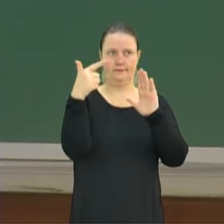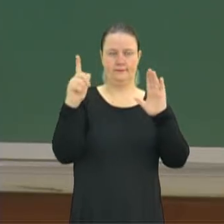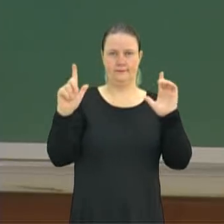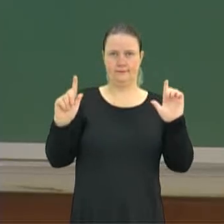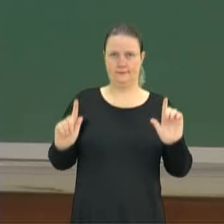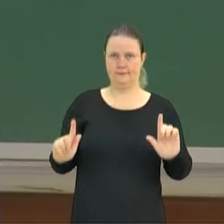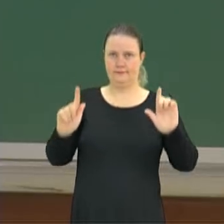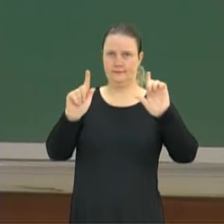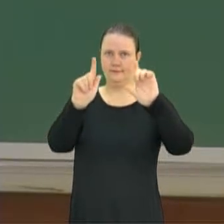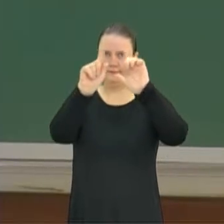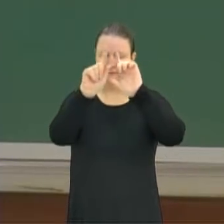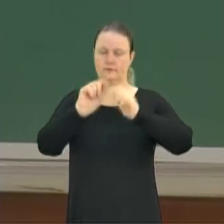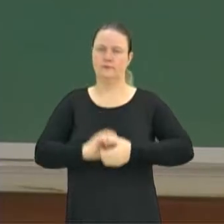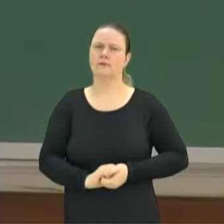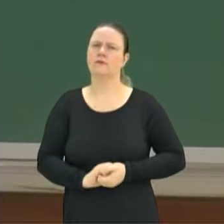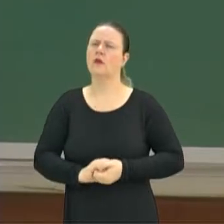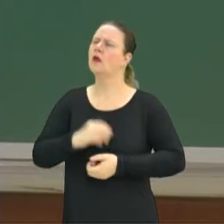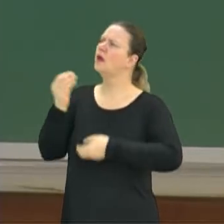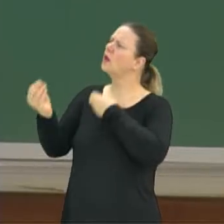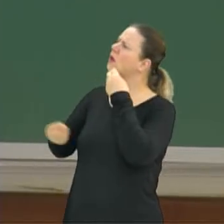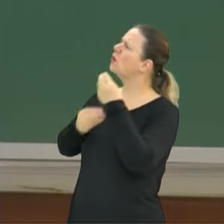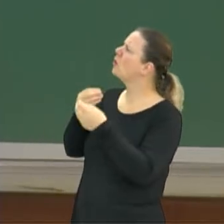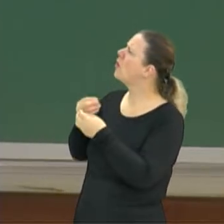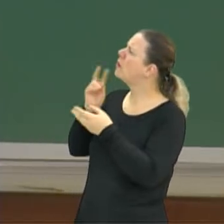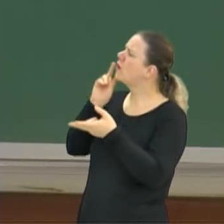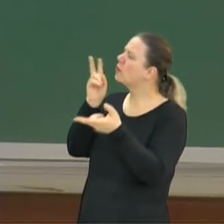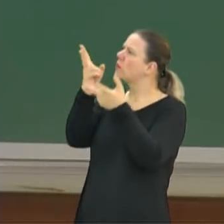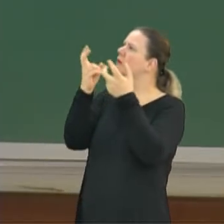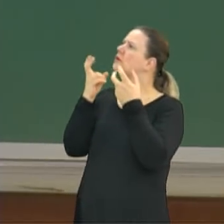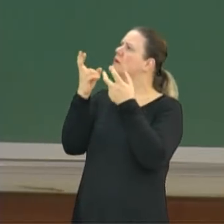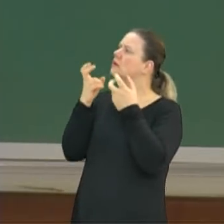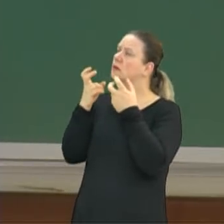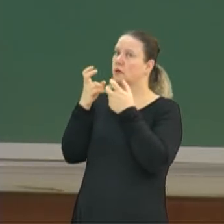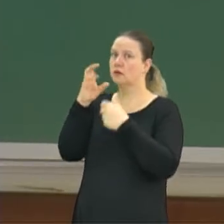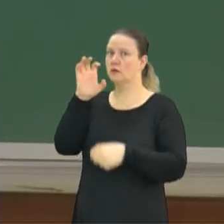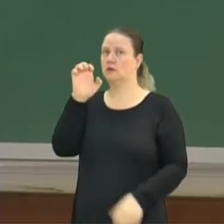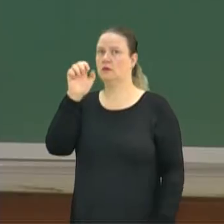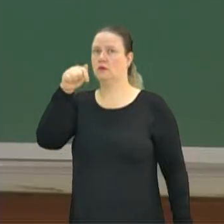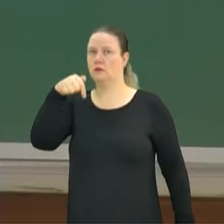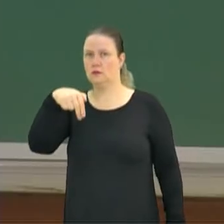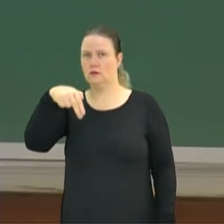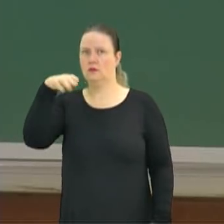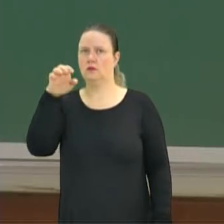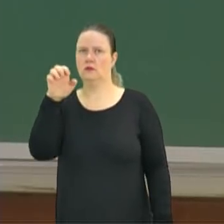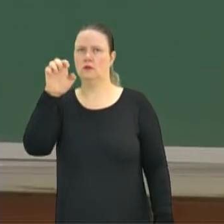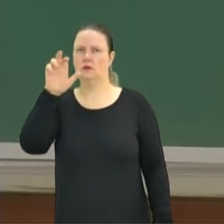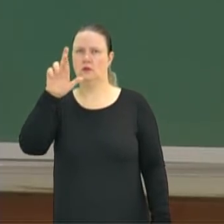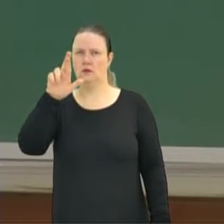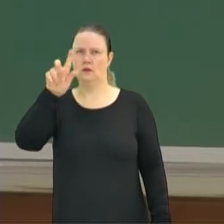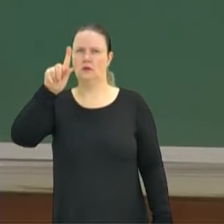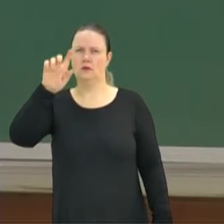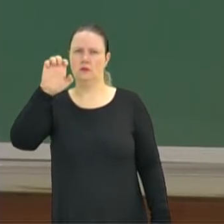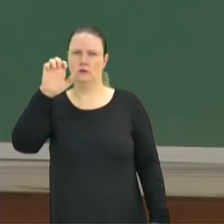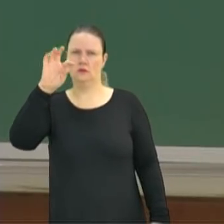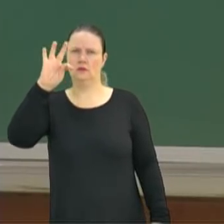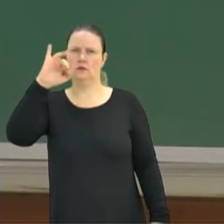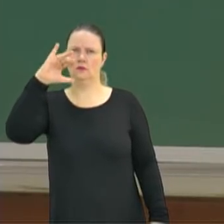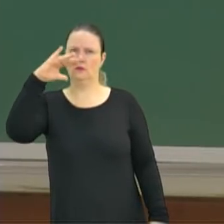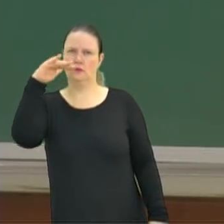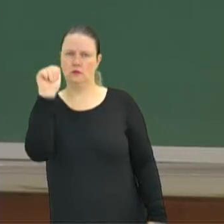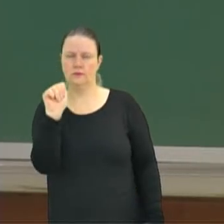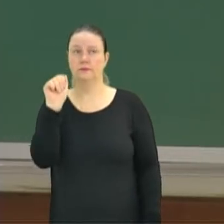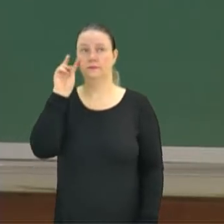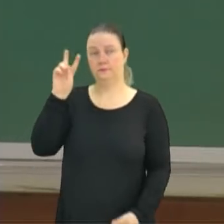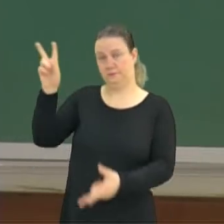fácil de entender também. Ah, professora, e como é que eu vou identificar que é uma pirâmide energética, uma pirâmide de energia? Sempre presta atenção nessa unidade aqui.